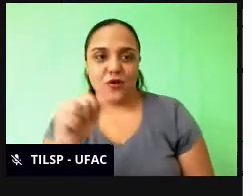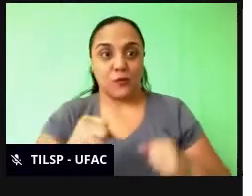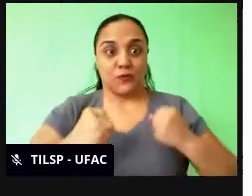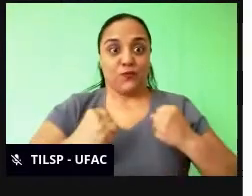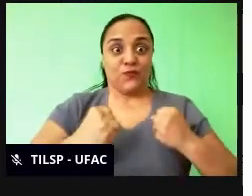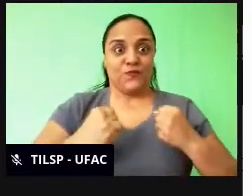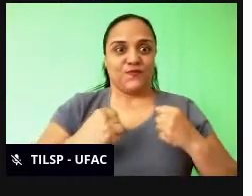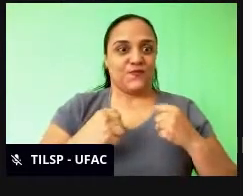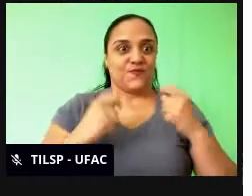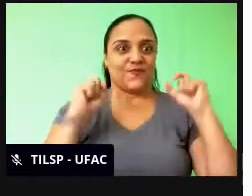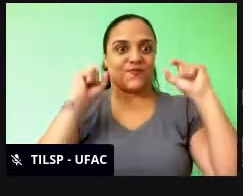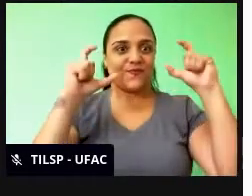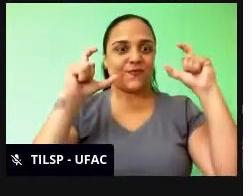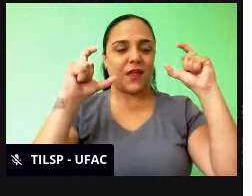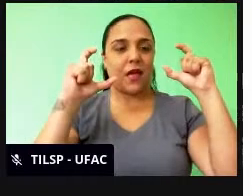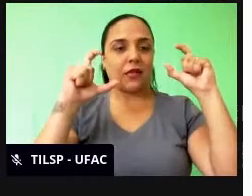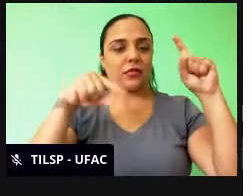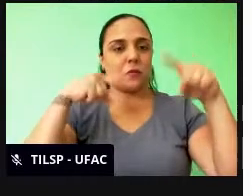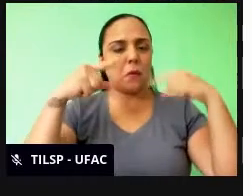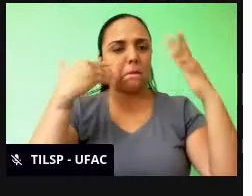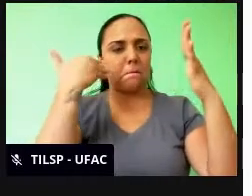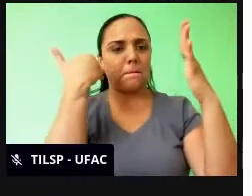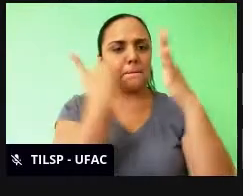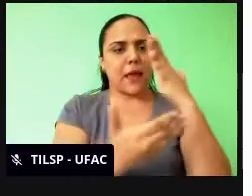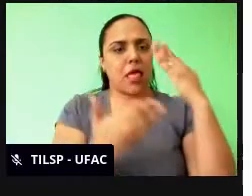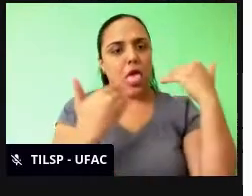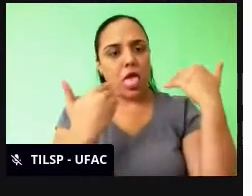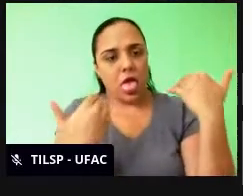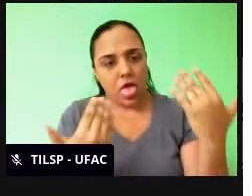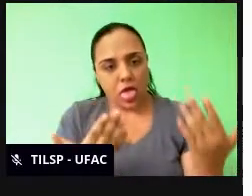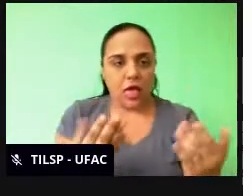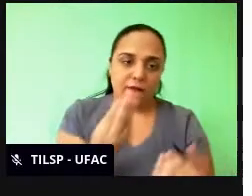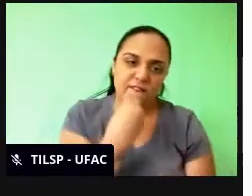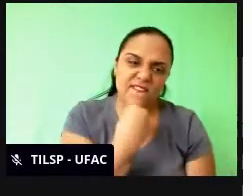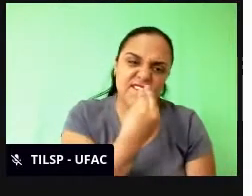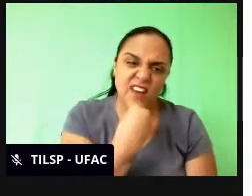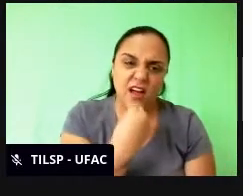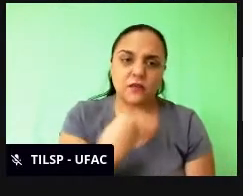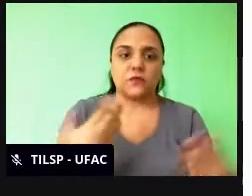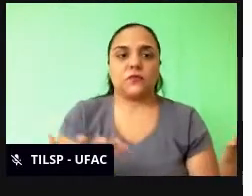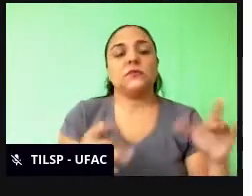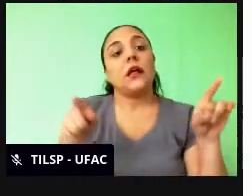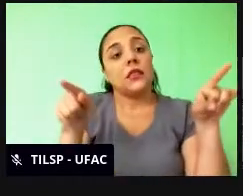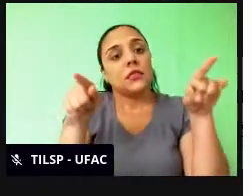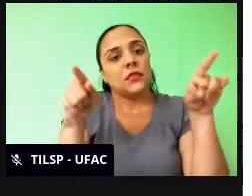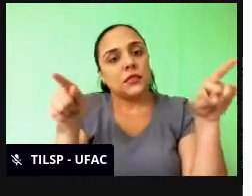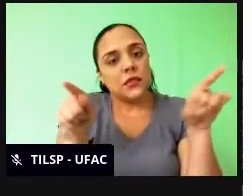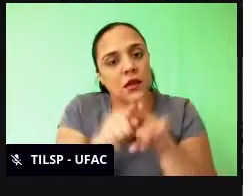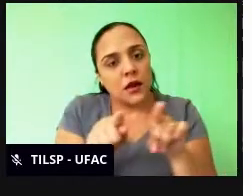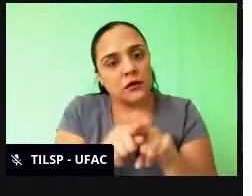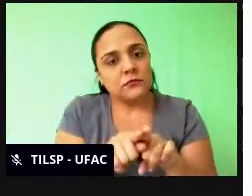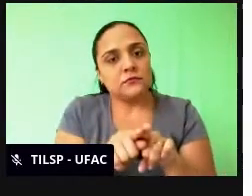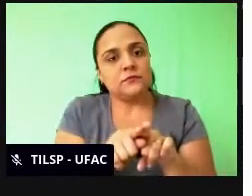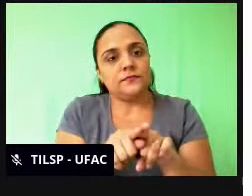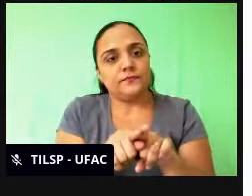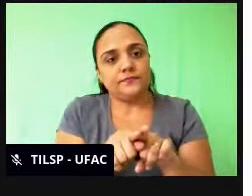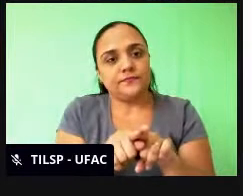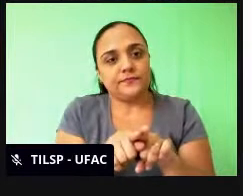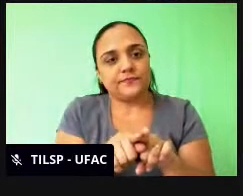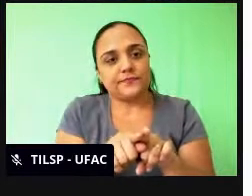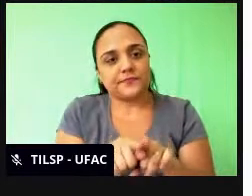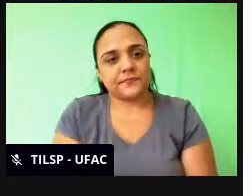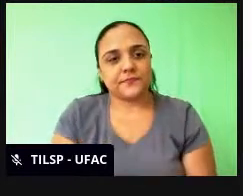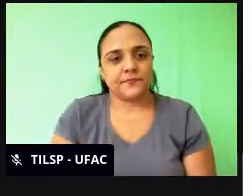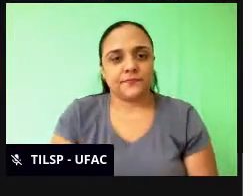Além disso, um balanço energético negativo também está associado com uma falta de adaptação